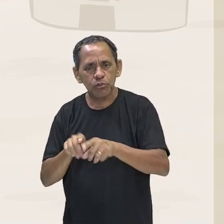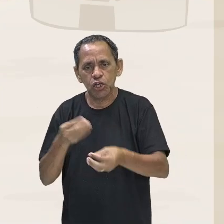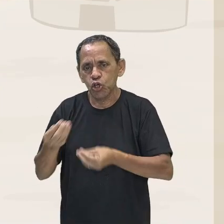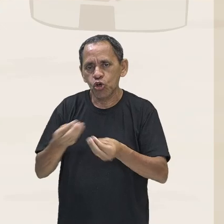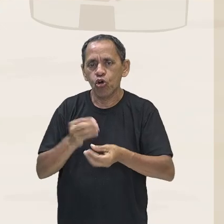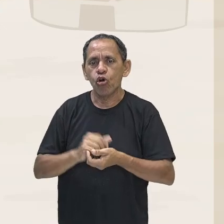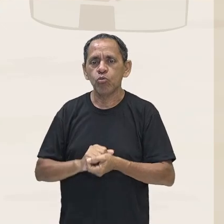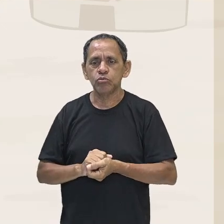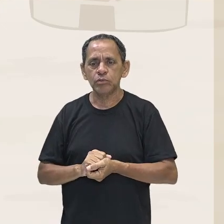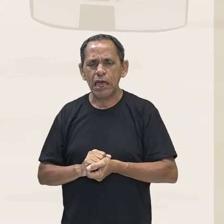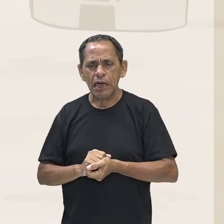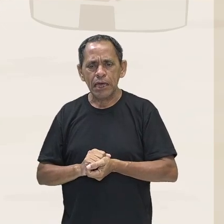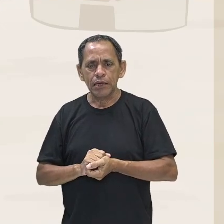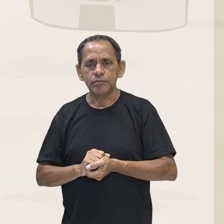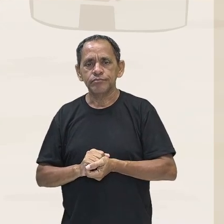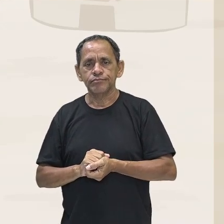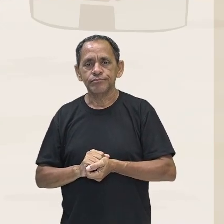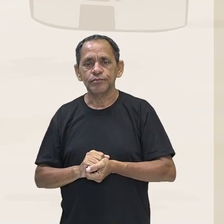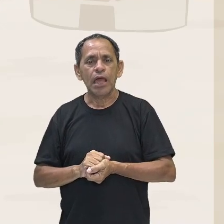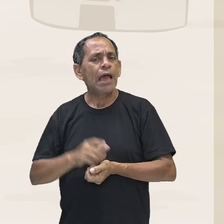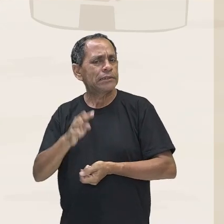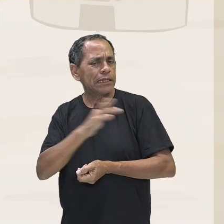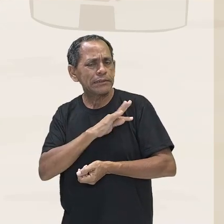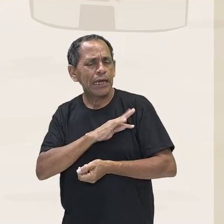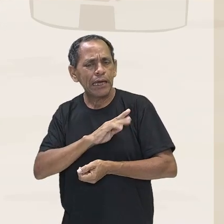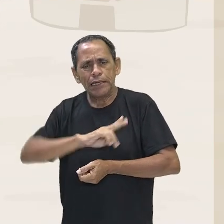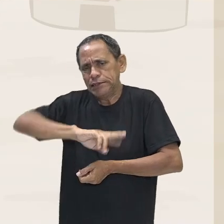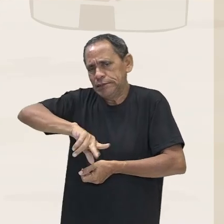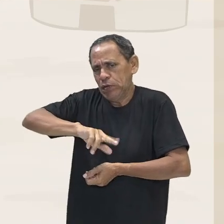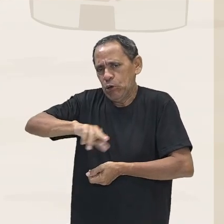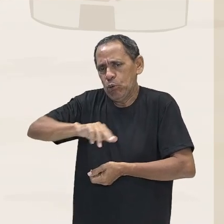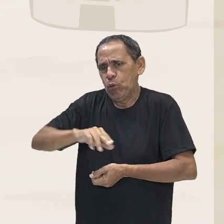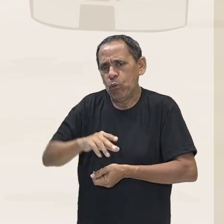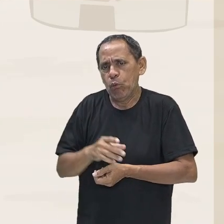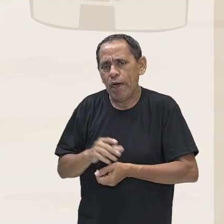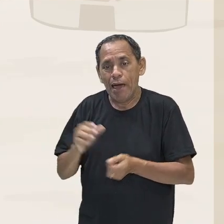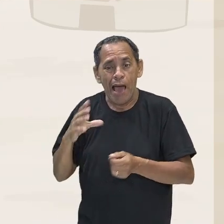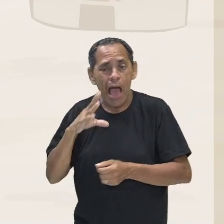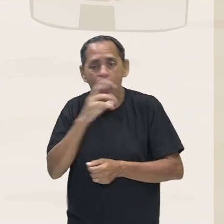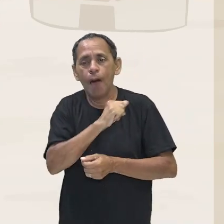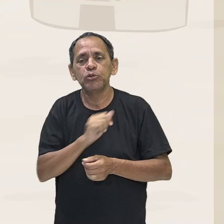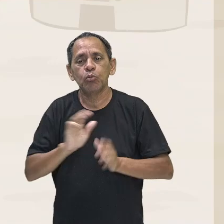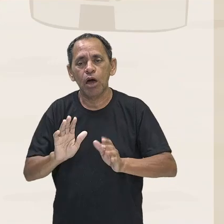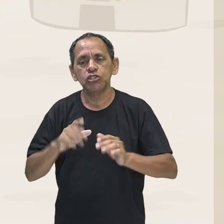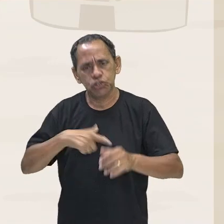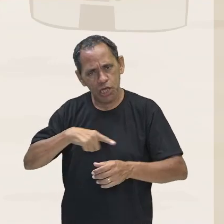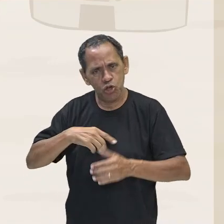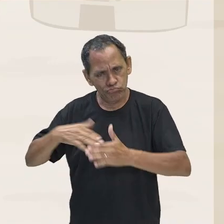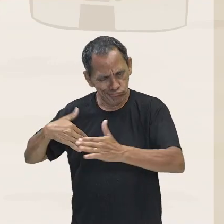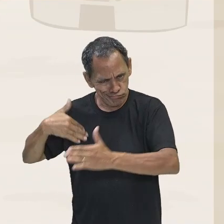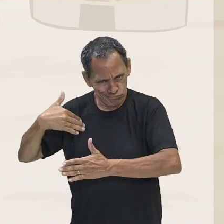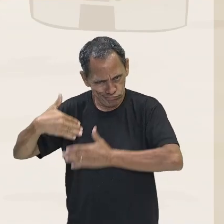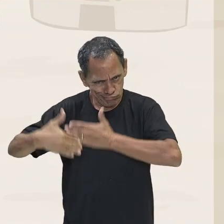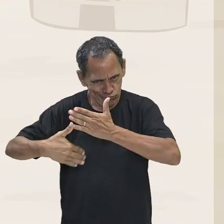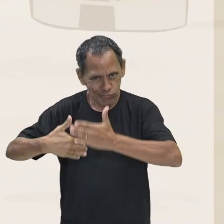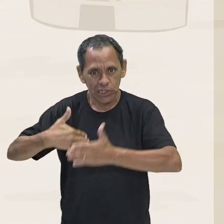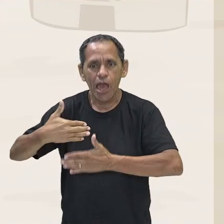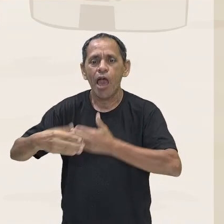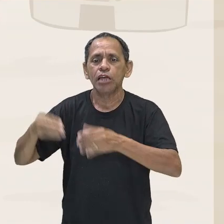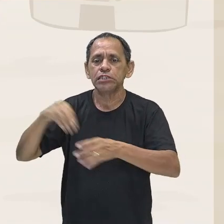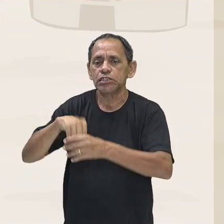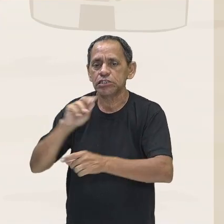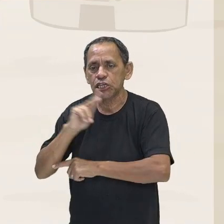para outro, de um dia para a noite, mas através de um processo histórico que